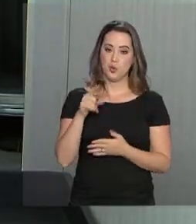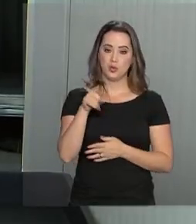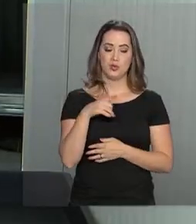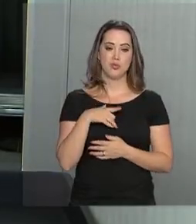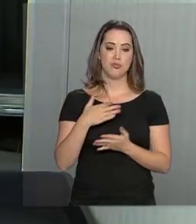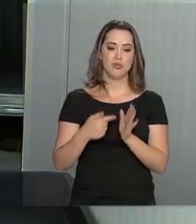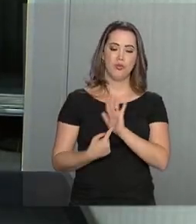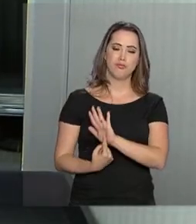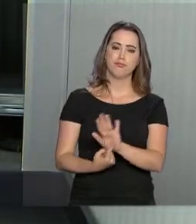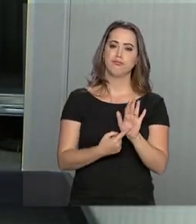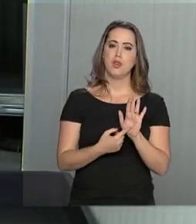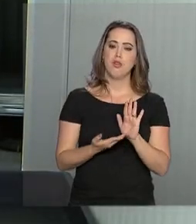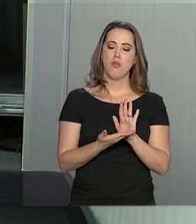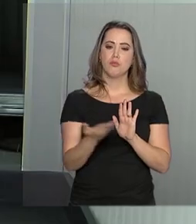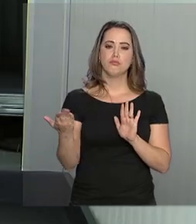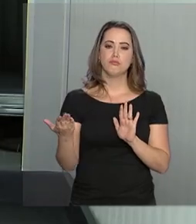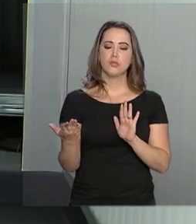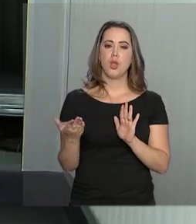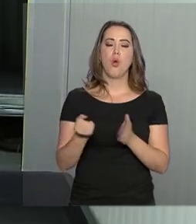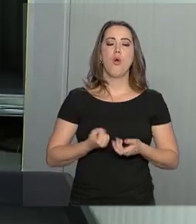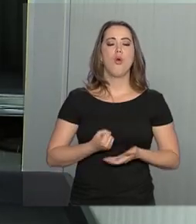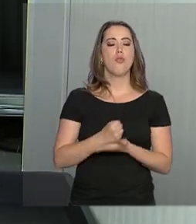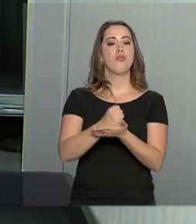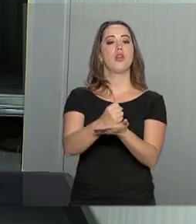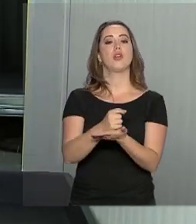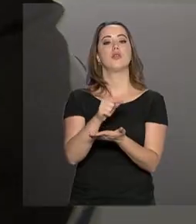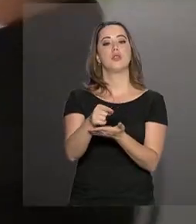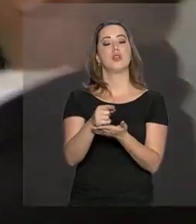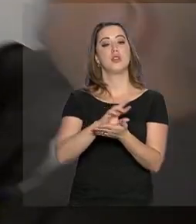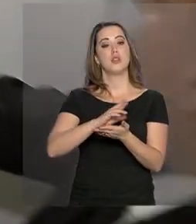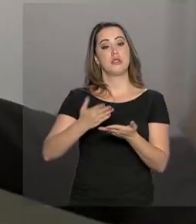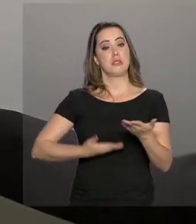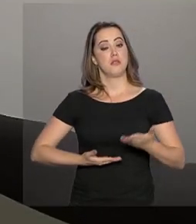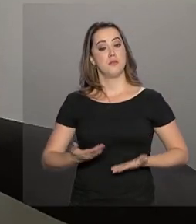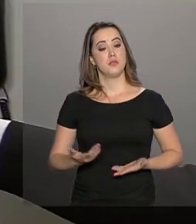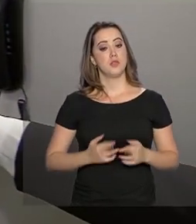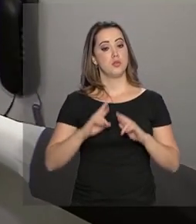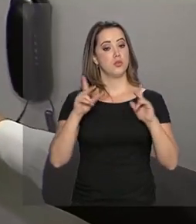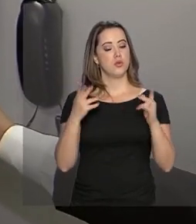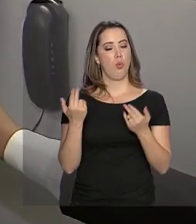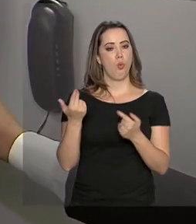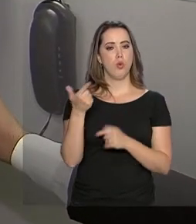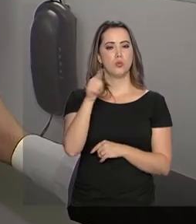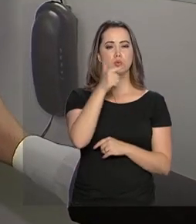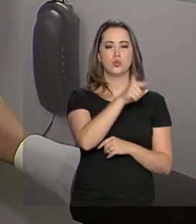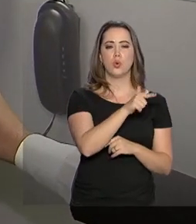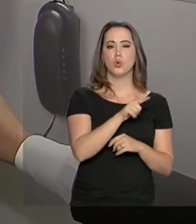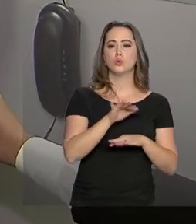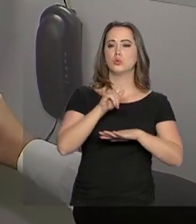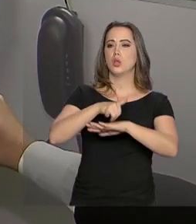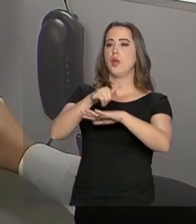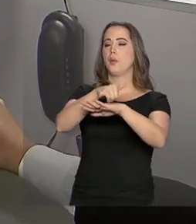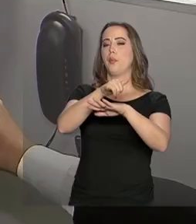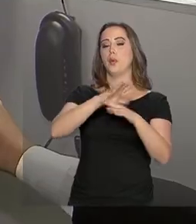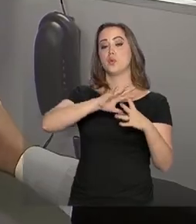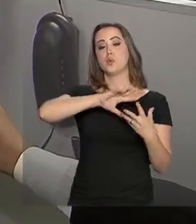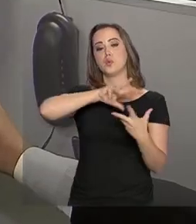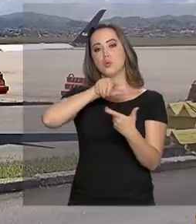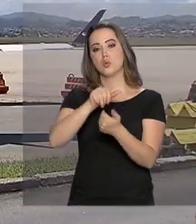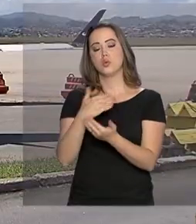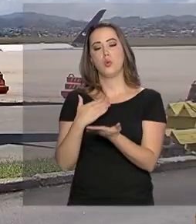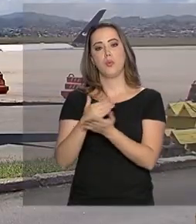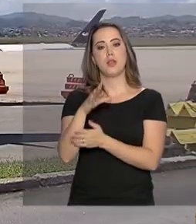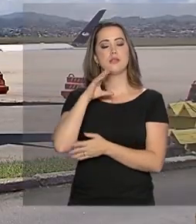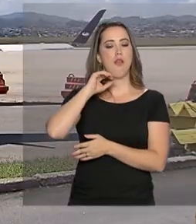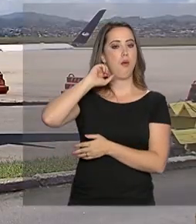vai oferecer uma infraestrutura diferenciada para receber passageiros, seguindo a tendência dos maiores aeroportos mundiais. A partir de abril,